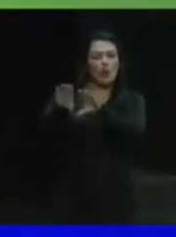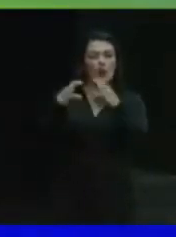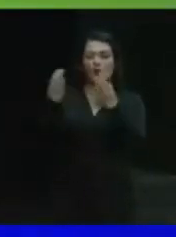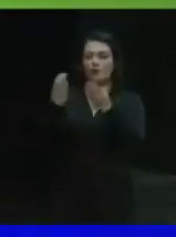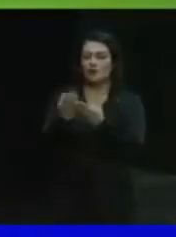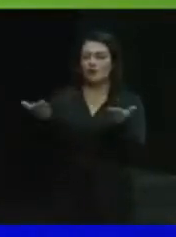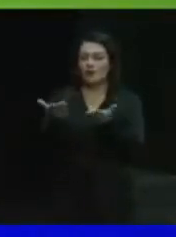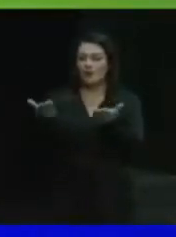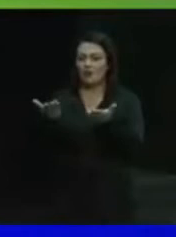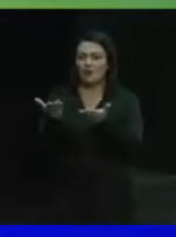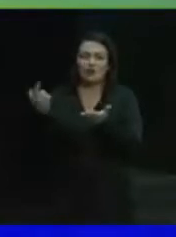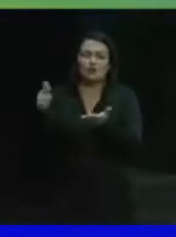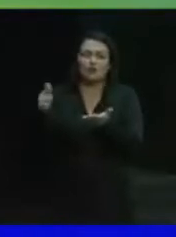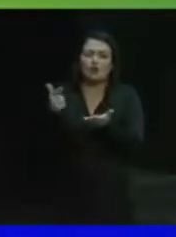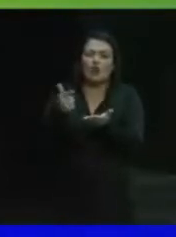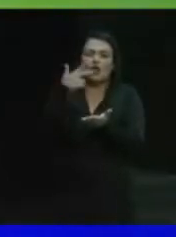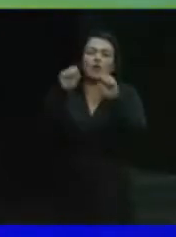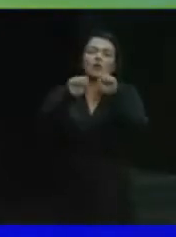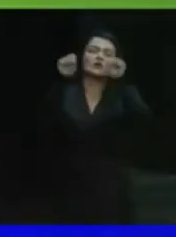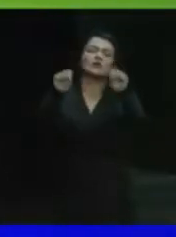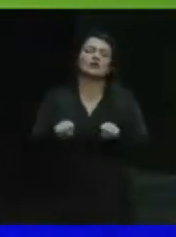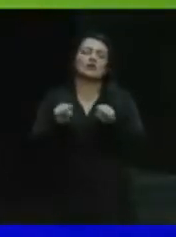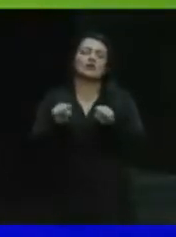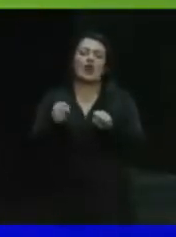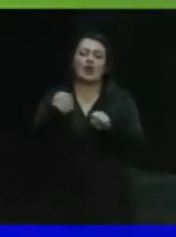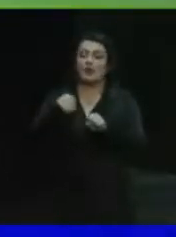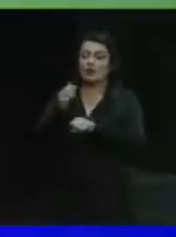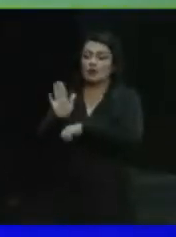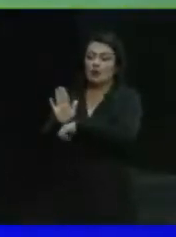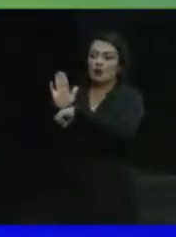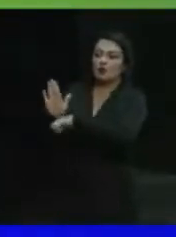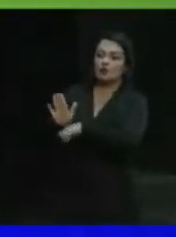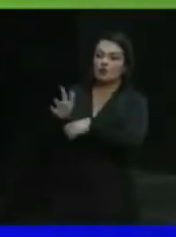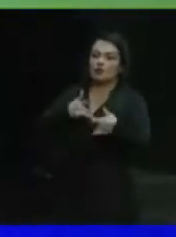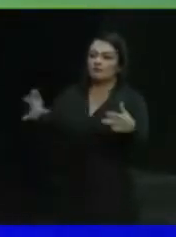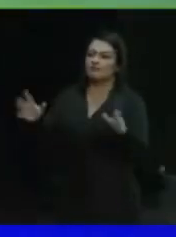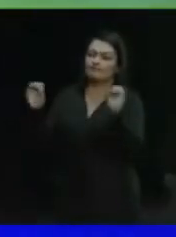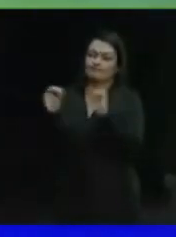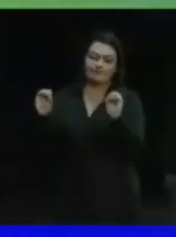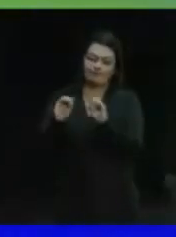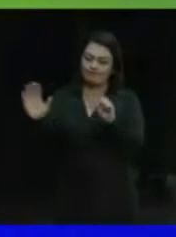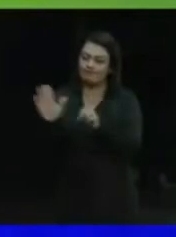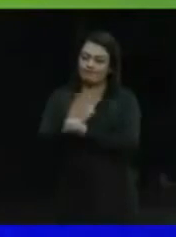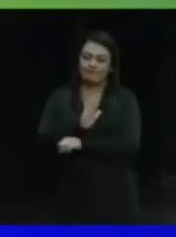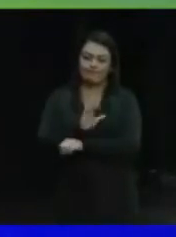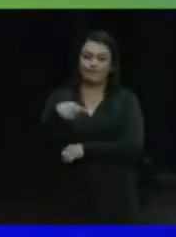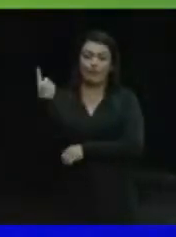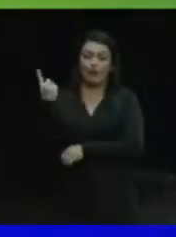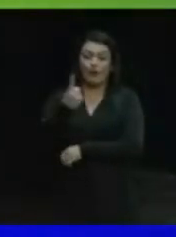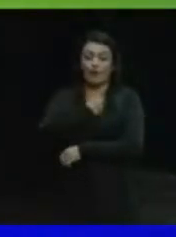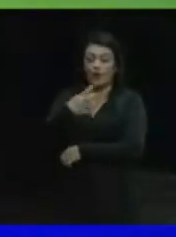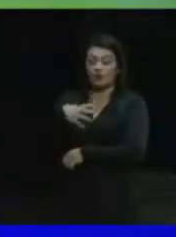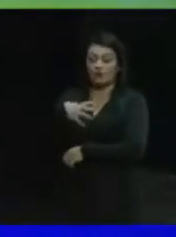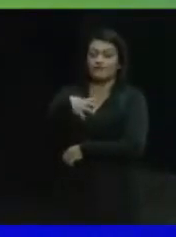um capitalismo cego, sem solidariedade ou compaixão. O nosso senso de